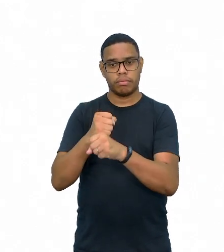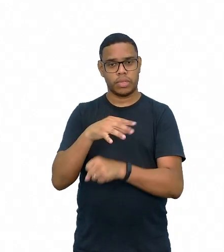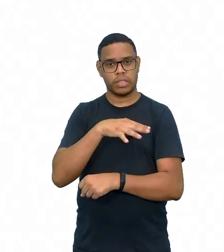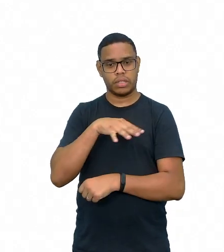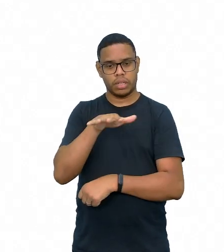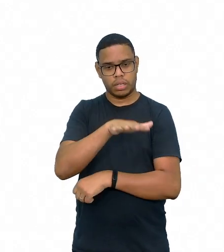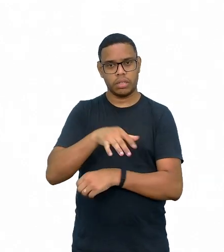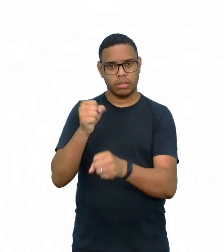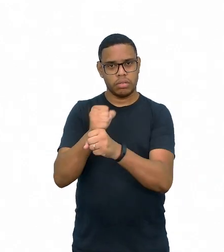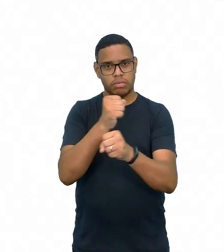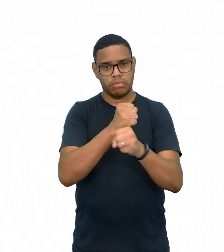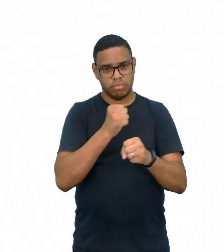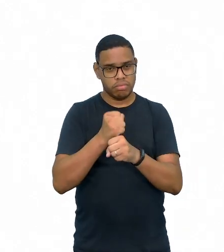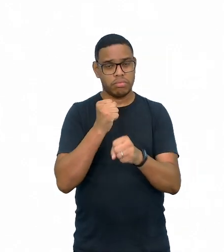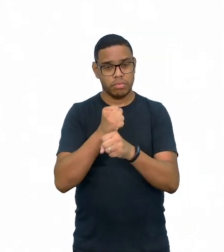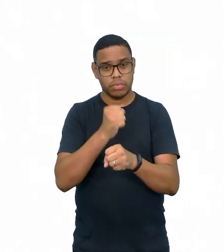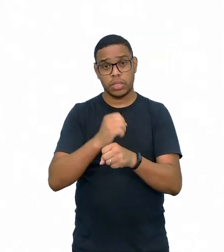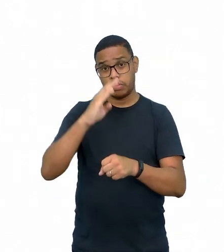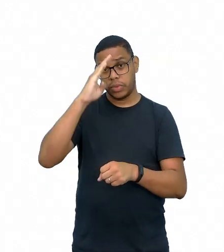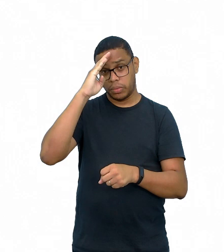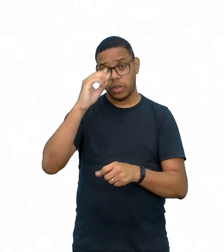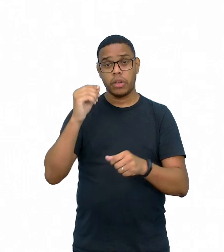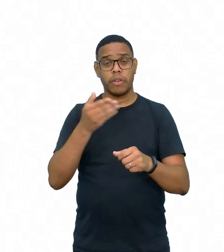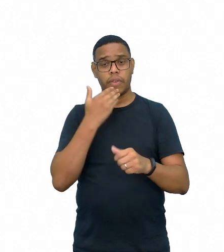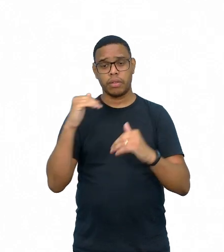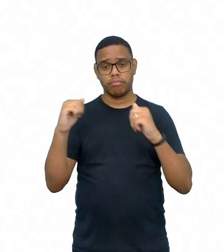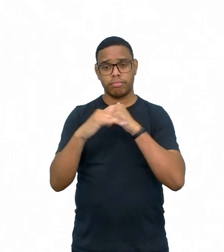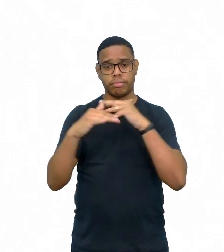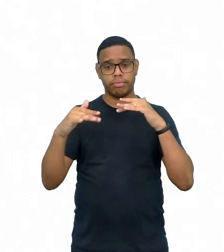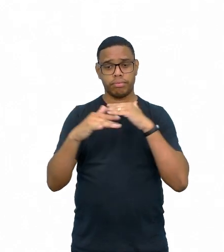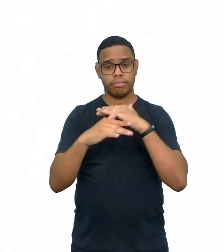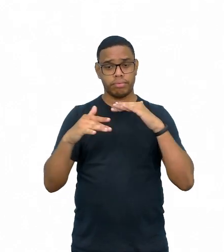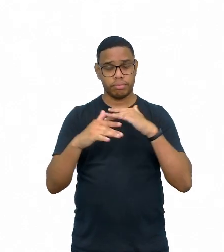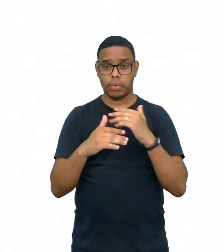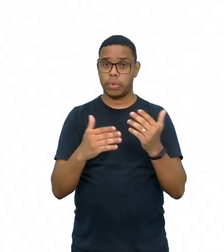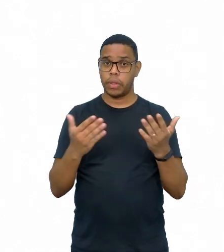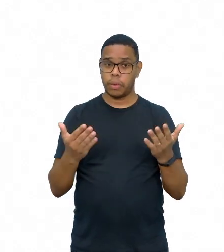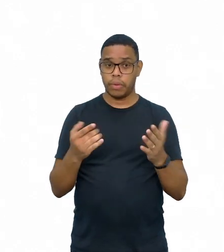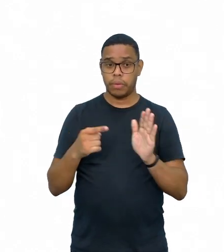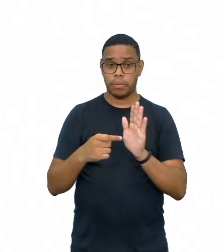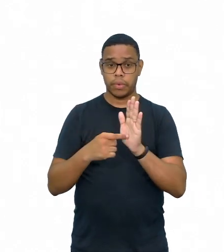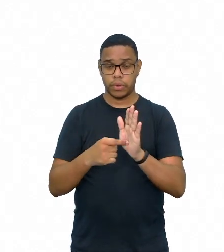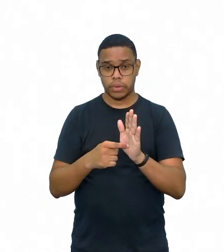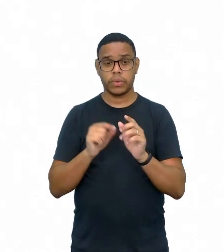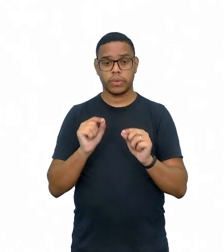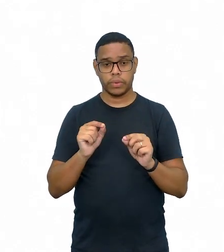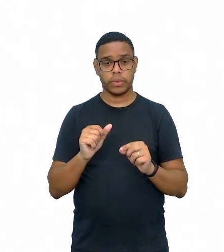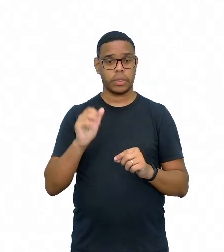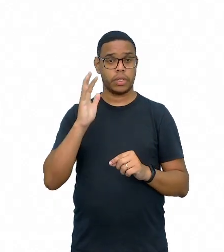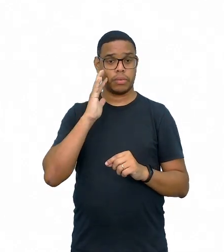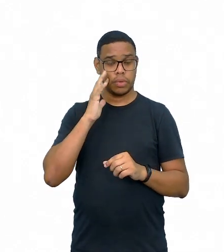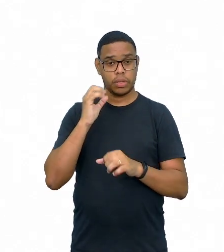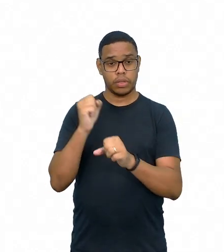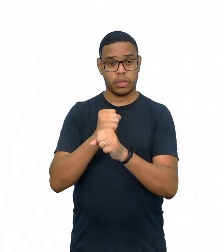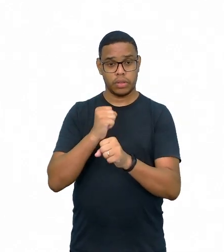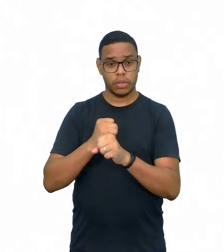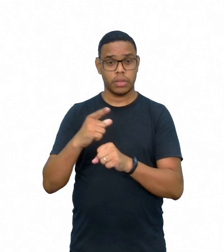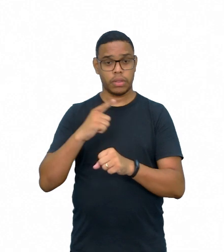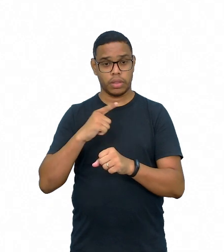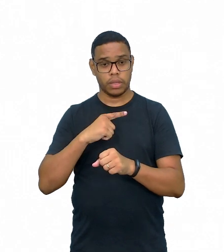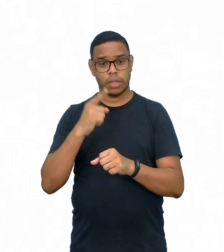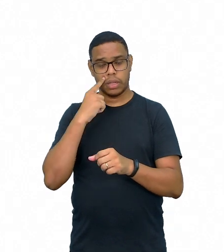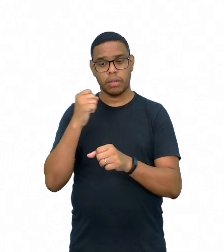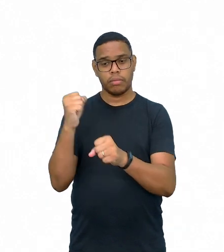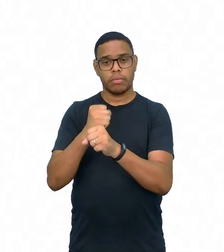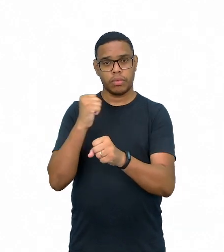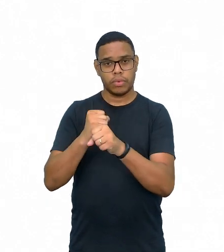cidades, principalmente para facilitar a mobilidade. Então, aqui ele mostra: imagine que para uma dessas obras estava prevista